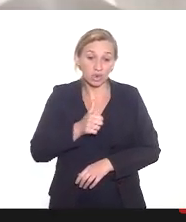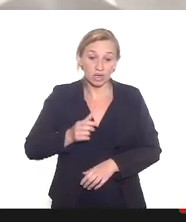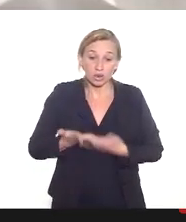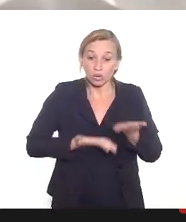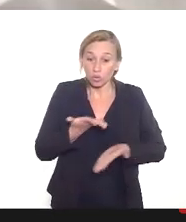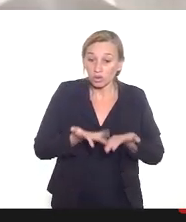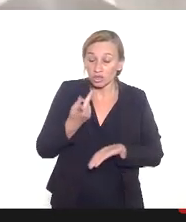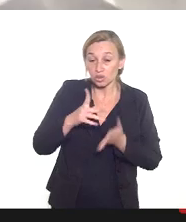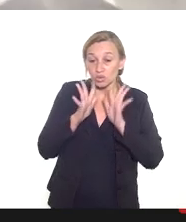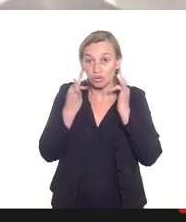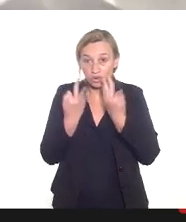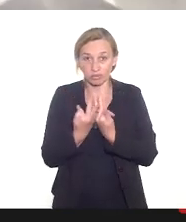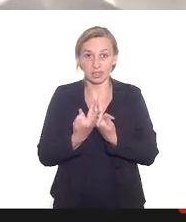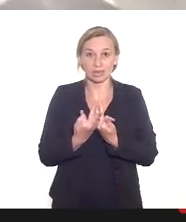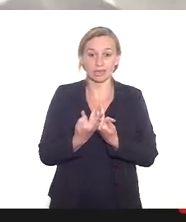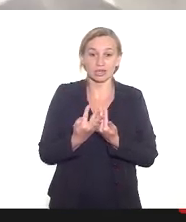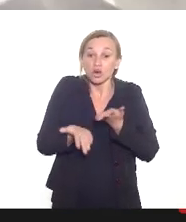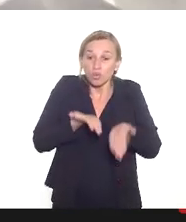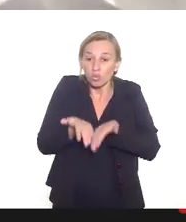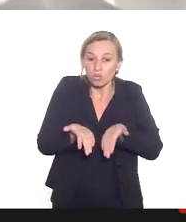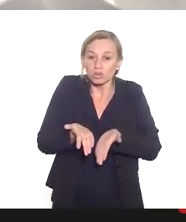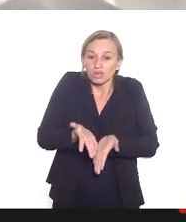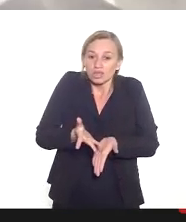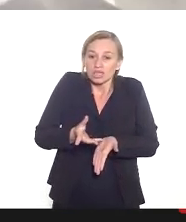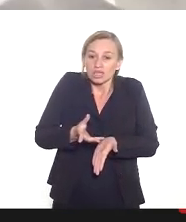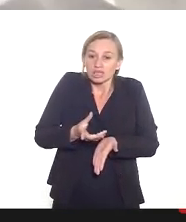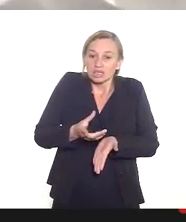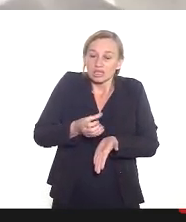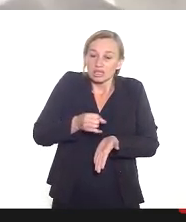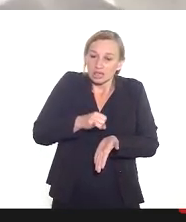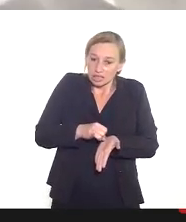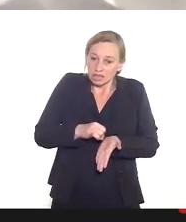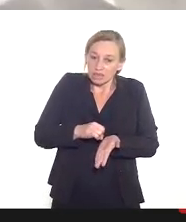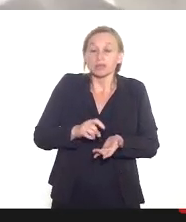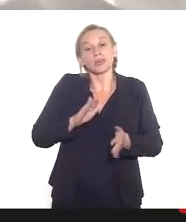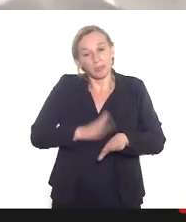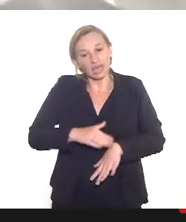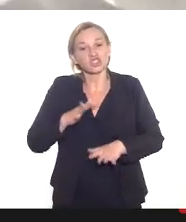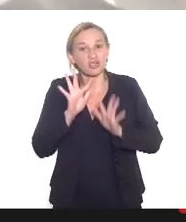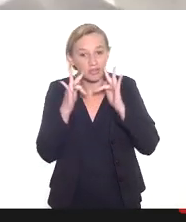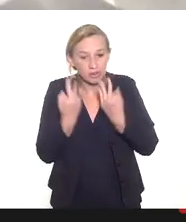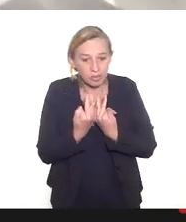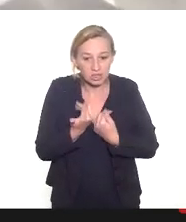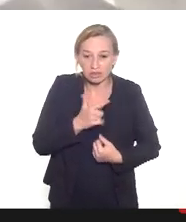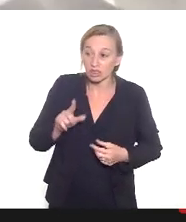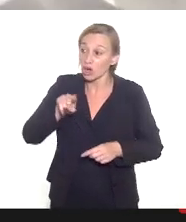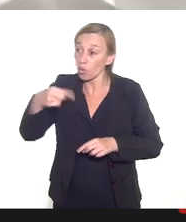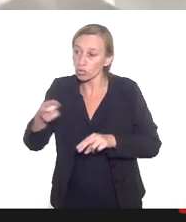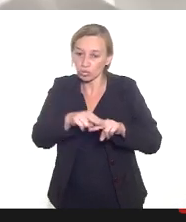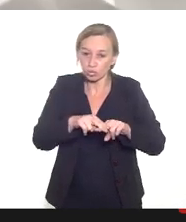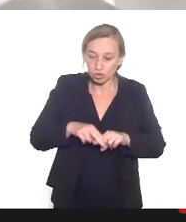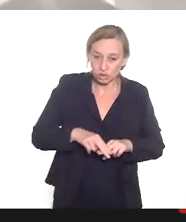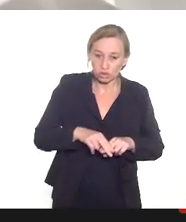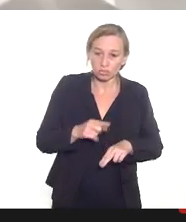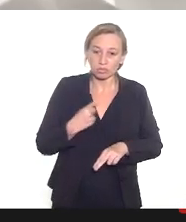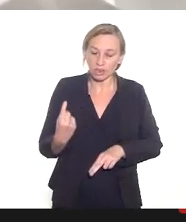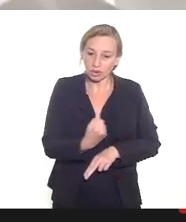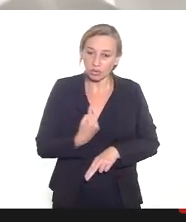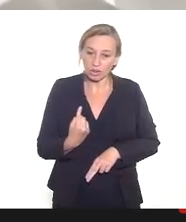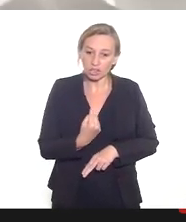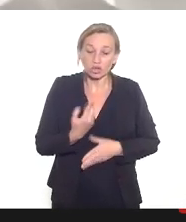cuidar sempre da sua família Ela não cuida de ser mas ela cuidar sempre da sua família Se não houver outro motivo para